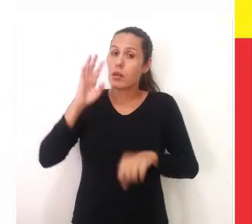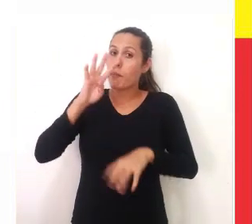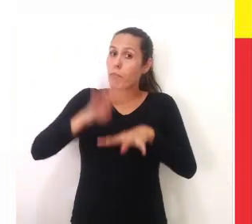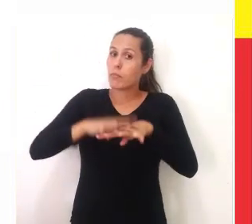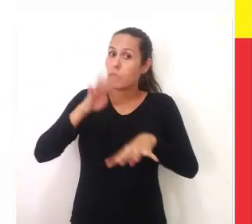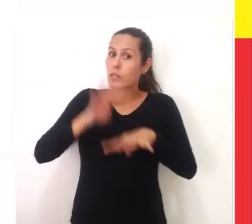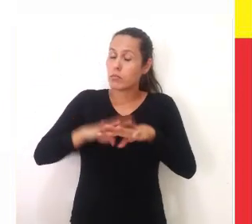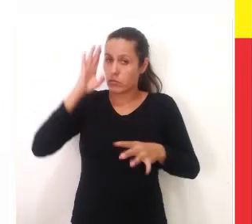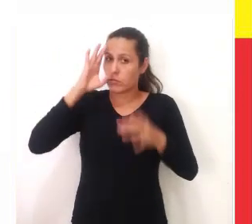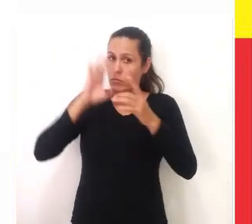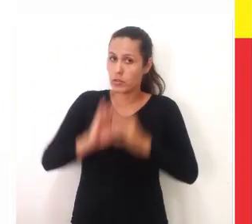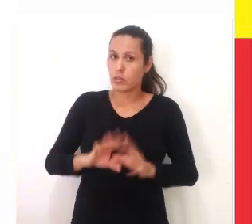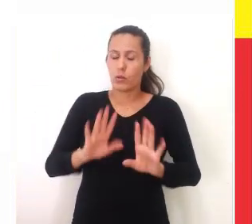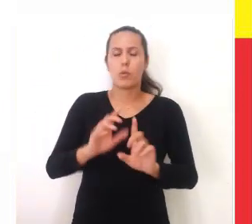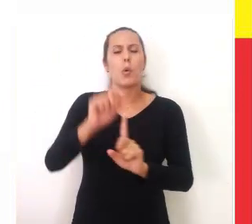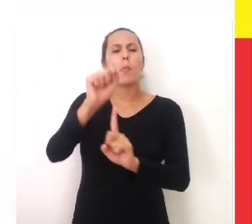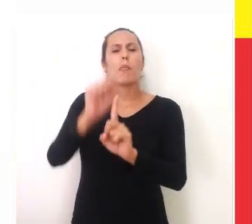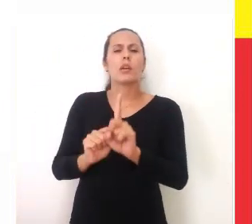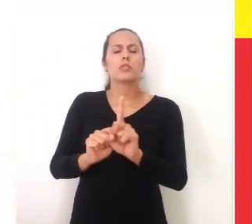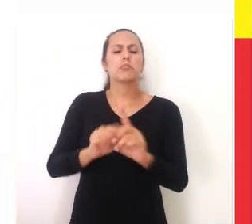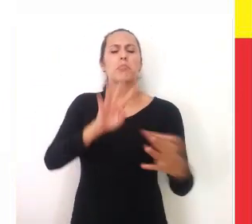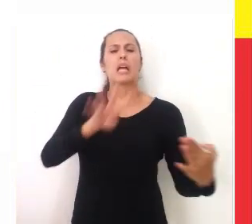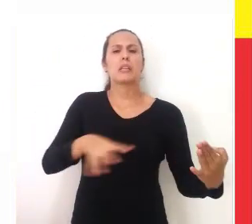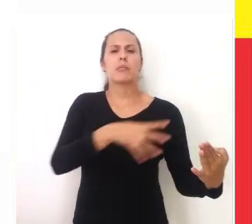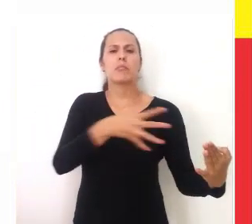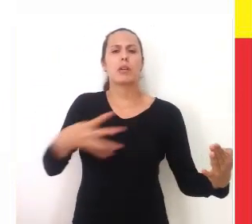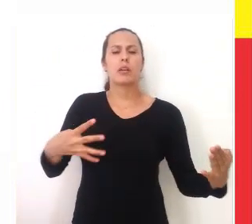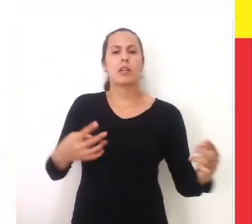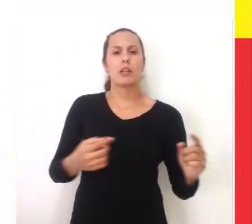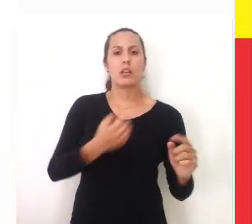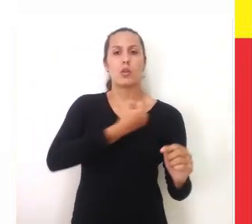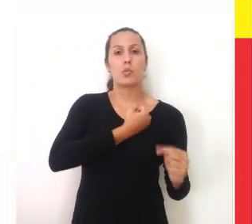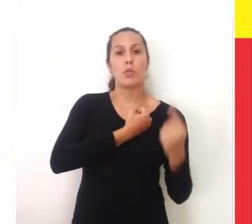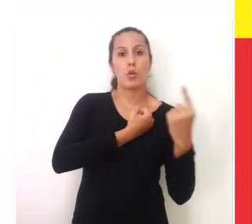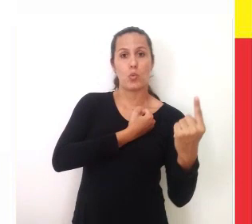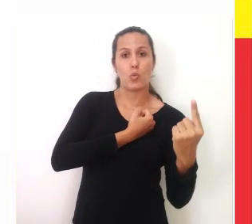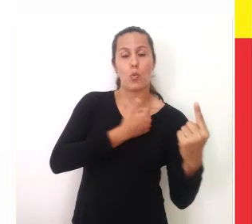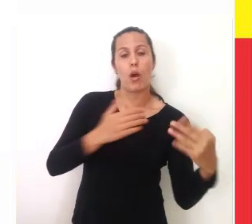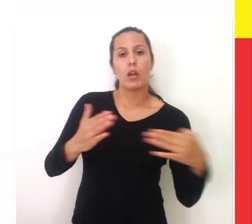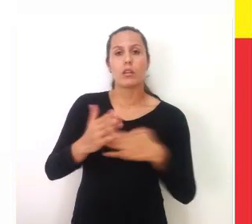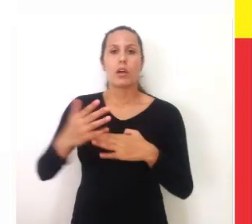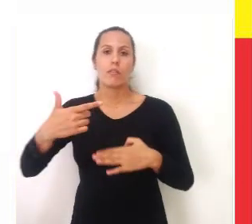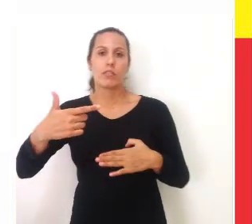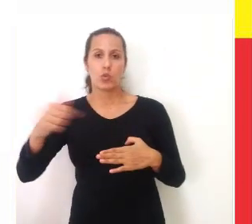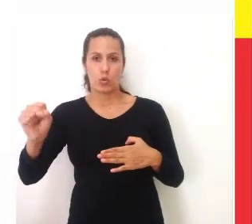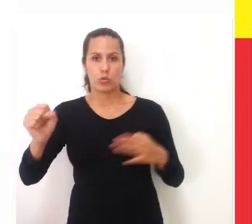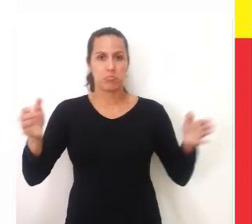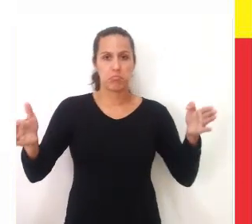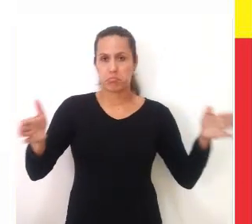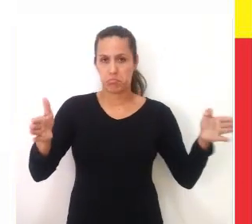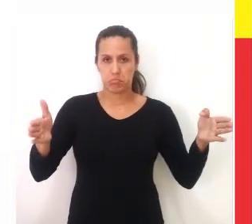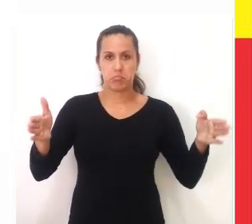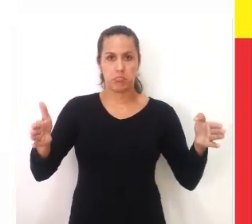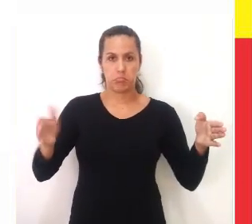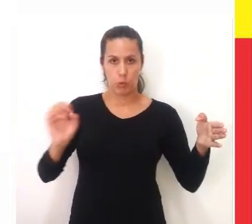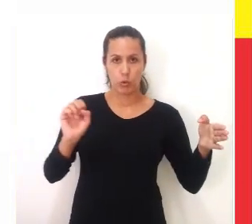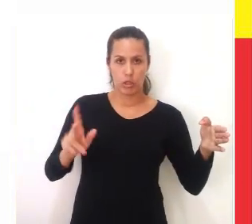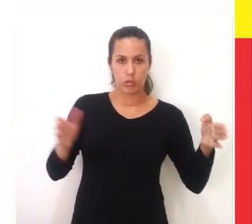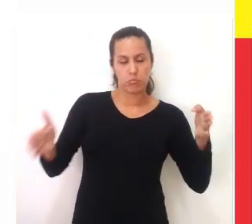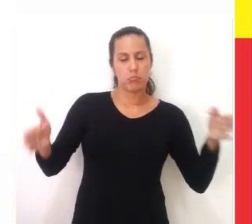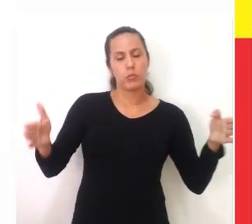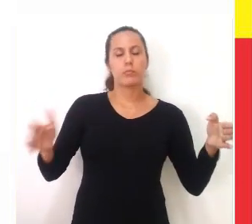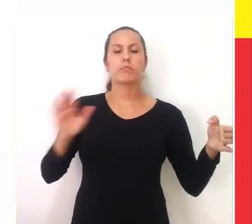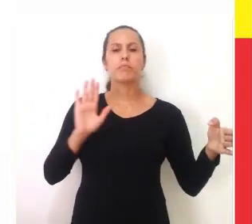Matematicamente, vamos lá. O mês está aí uma tabela de 1 a 28.